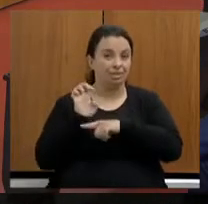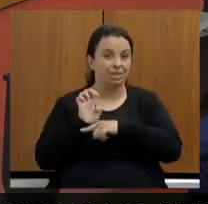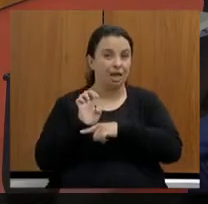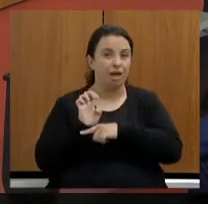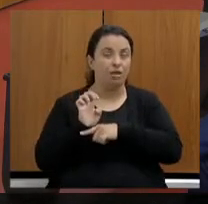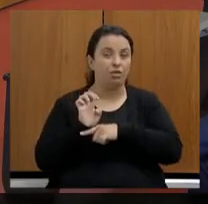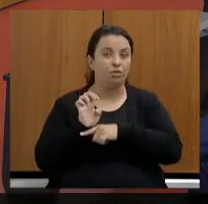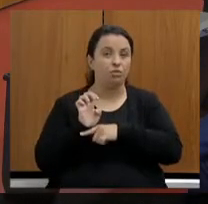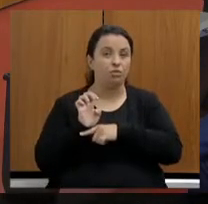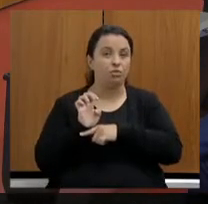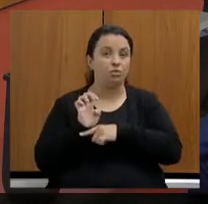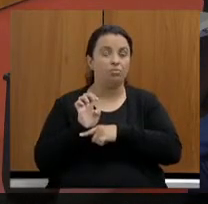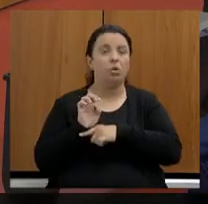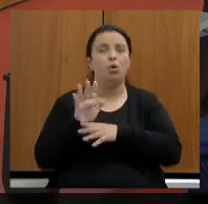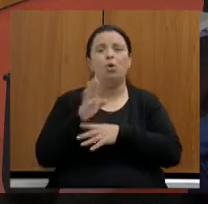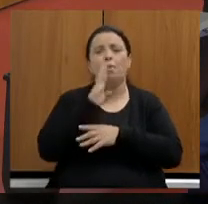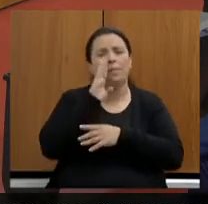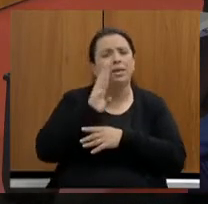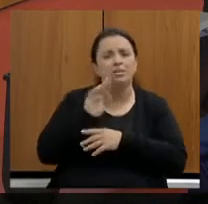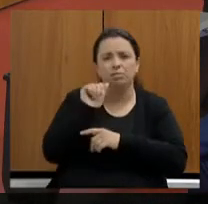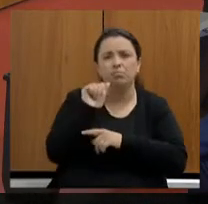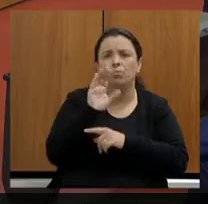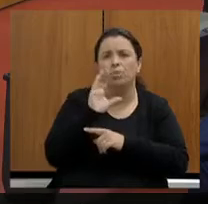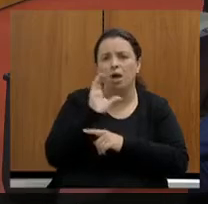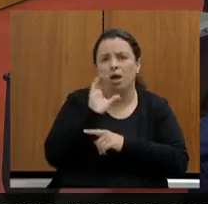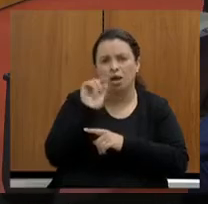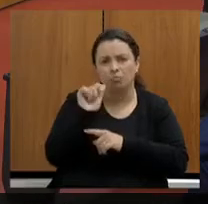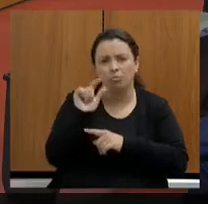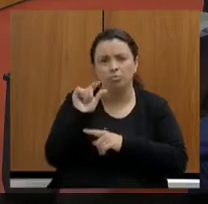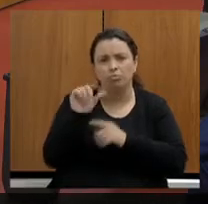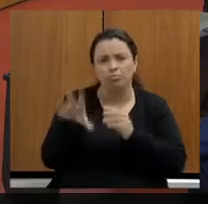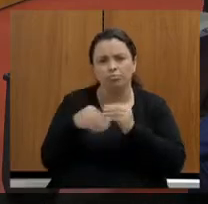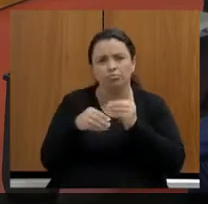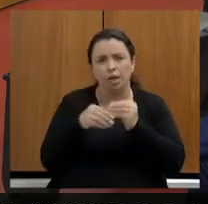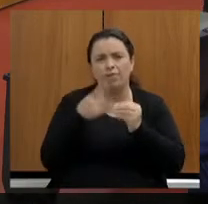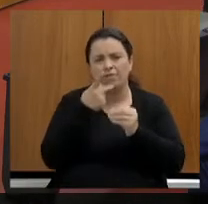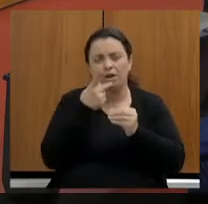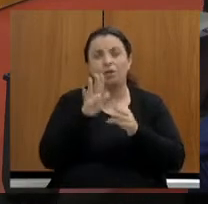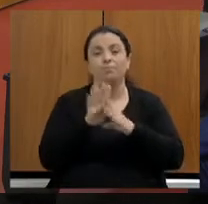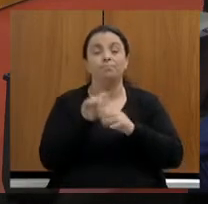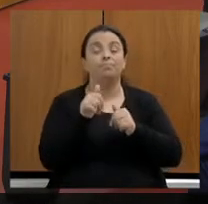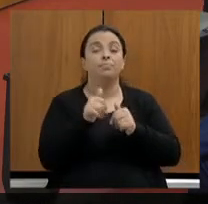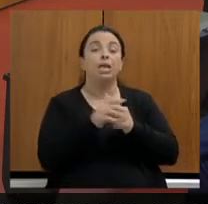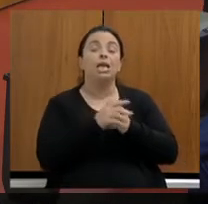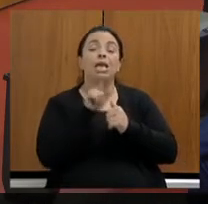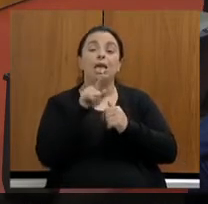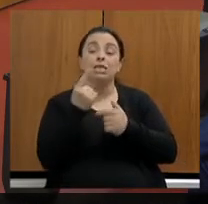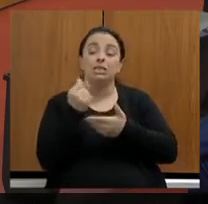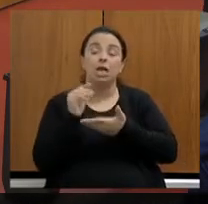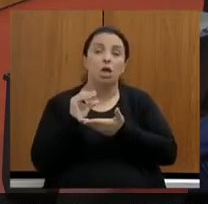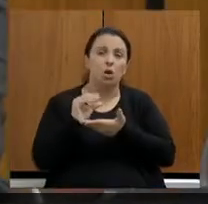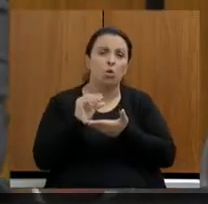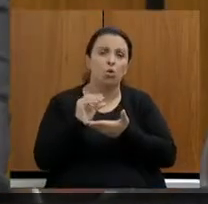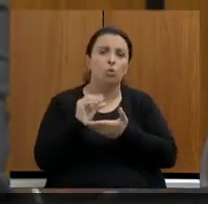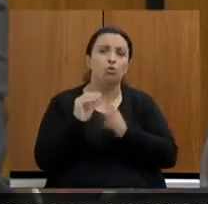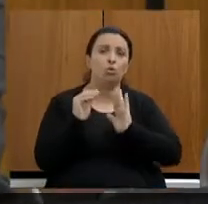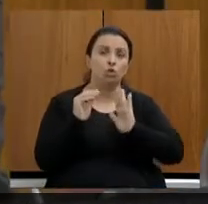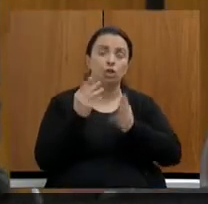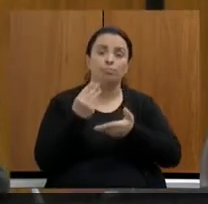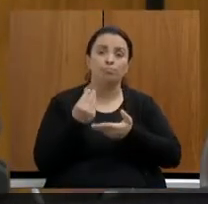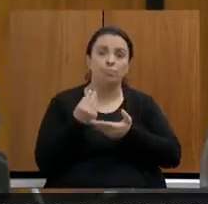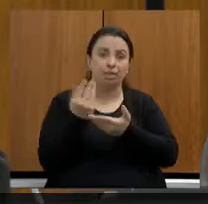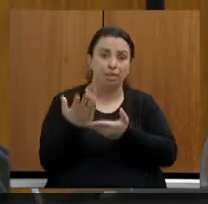Hospital Universitário o Beatriz só mais um pouquinho por gentileza esse recurso e ele foi repassado a